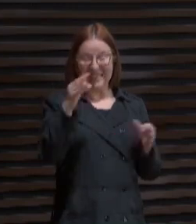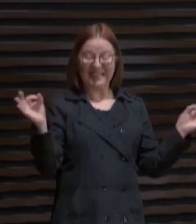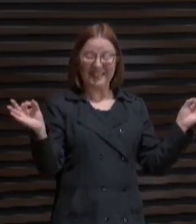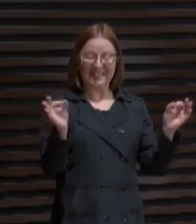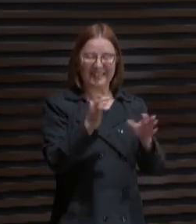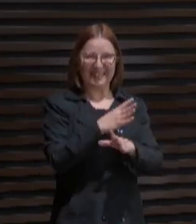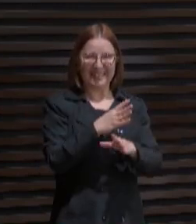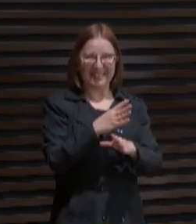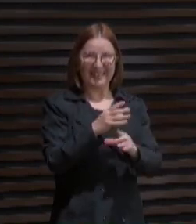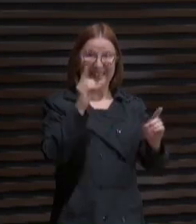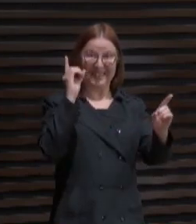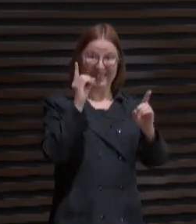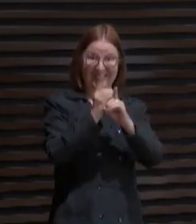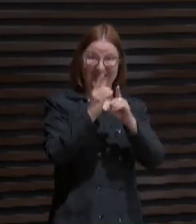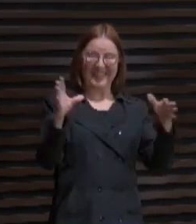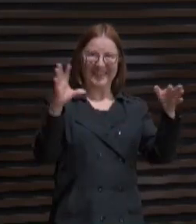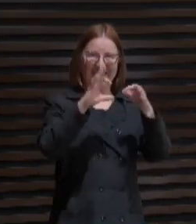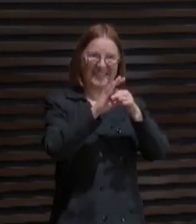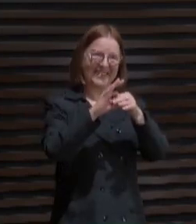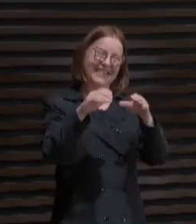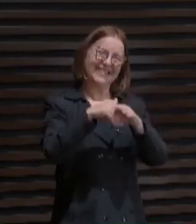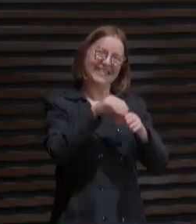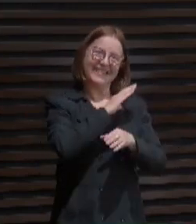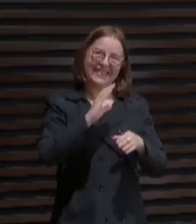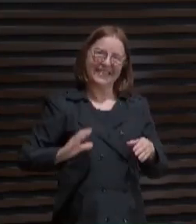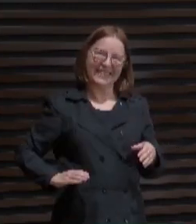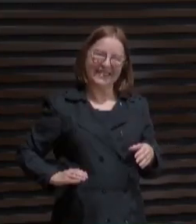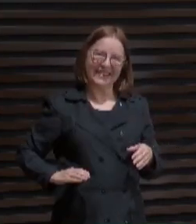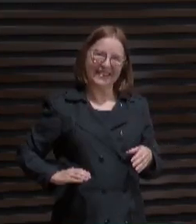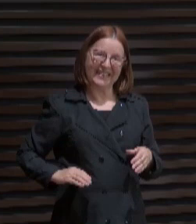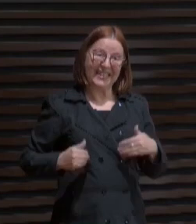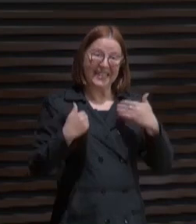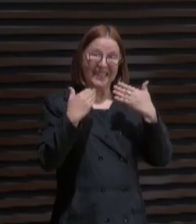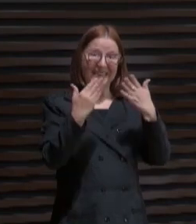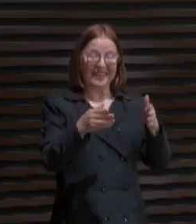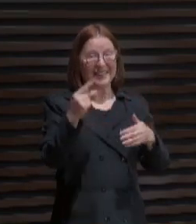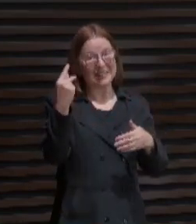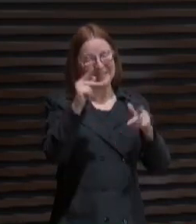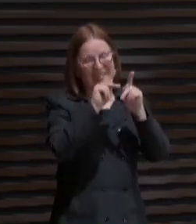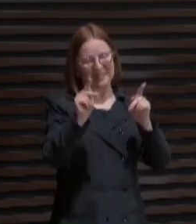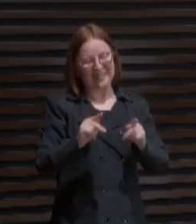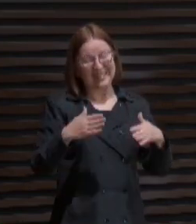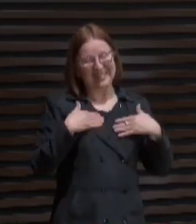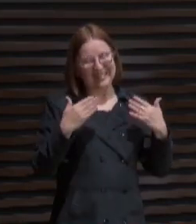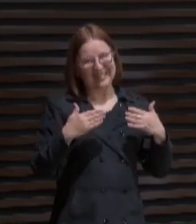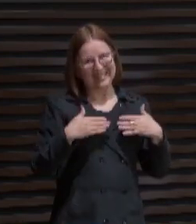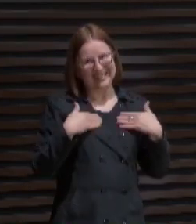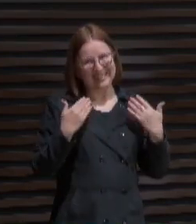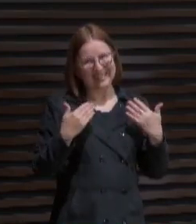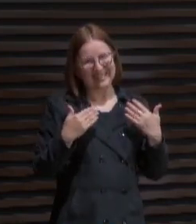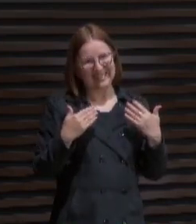do encontro e da união em Cristo, e que seja dada a sua paz, alegria